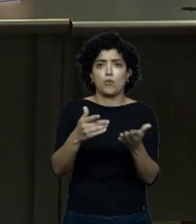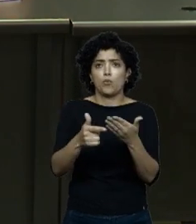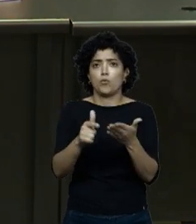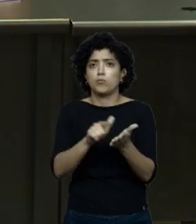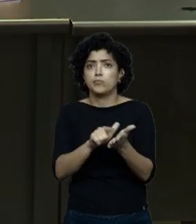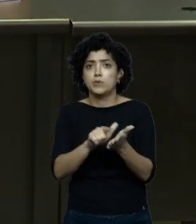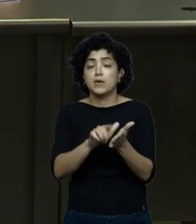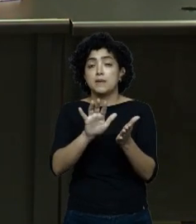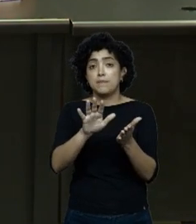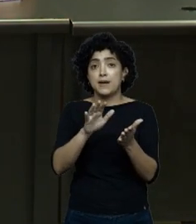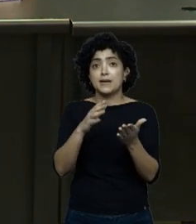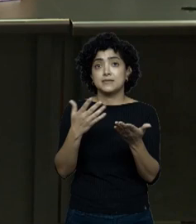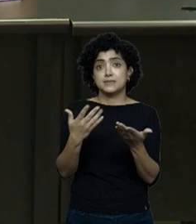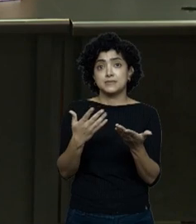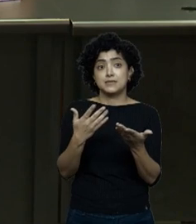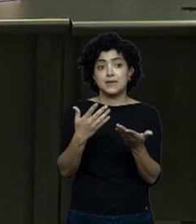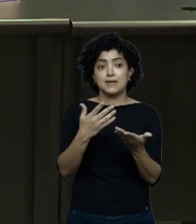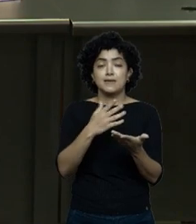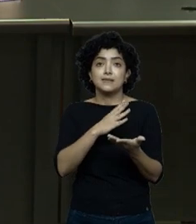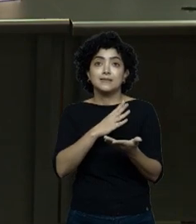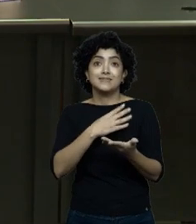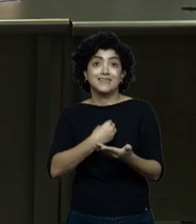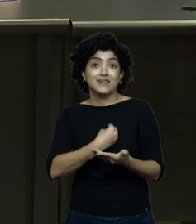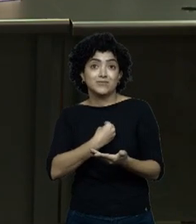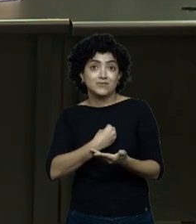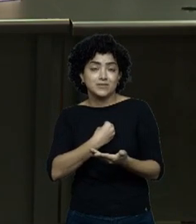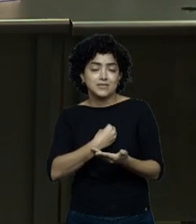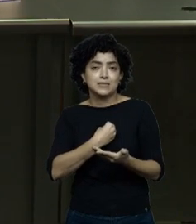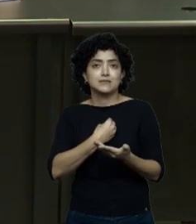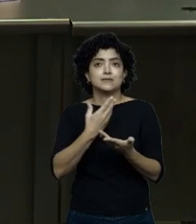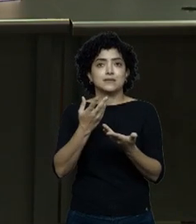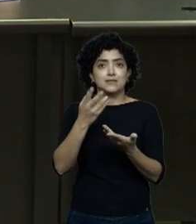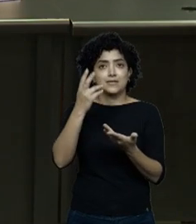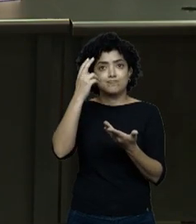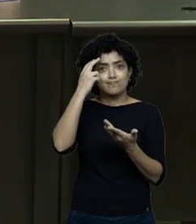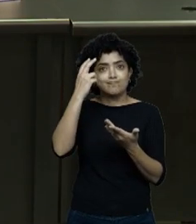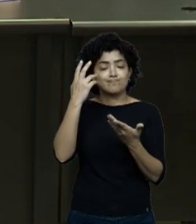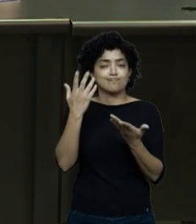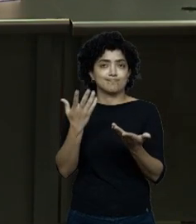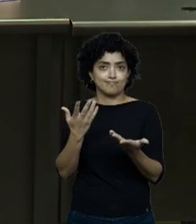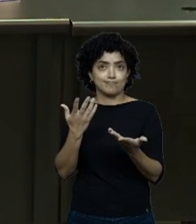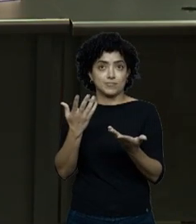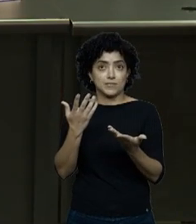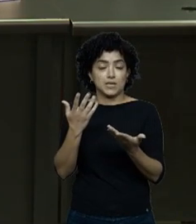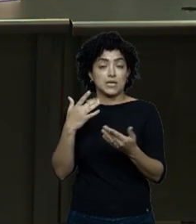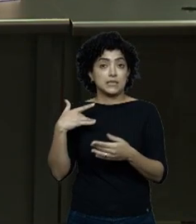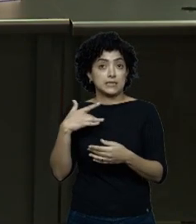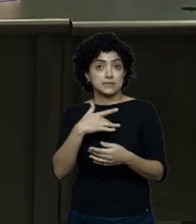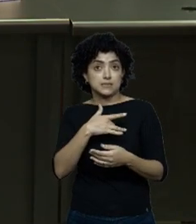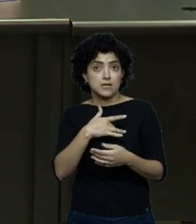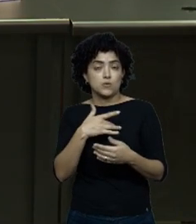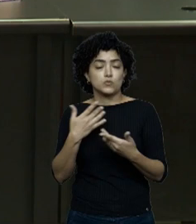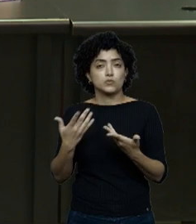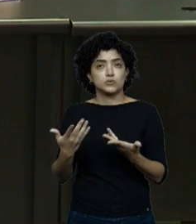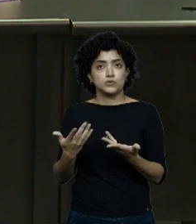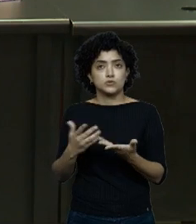que reflete na vida é e na saúde mental né o colega que me a saúde também é